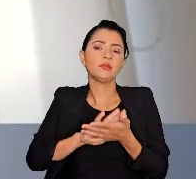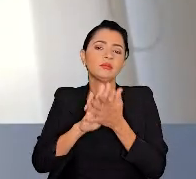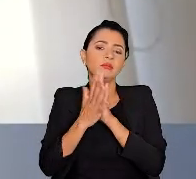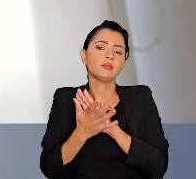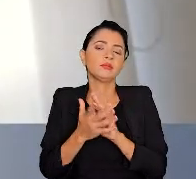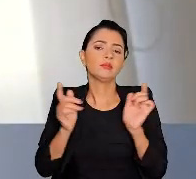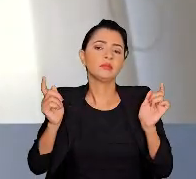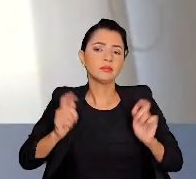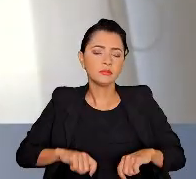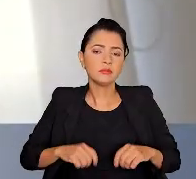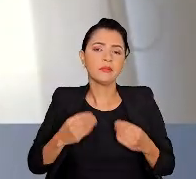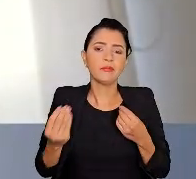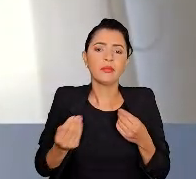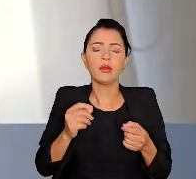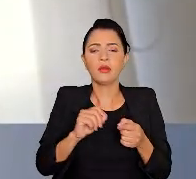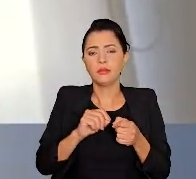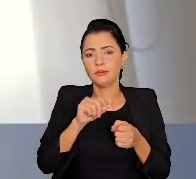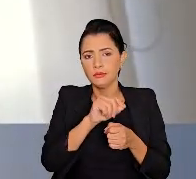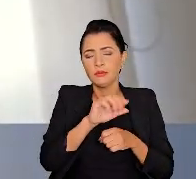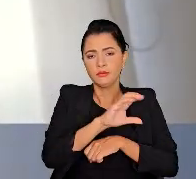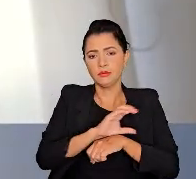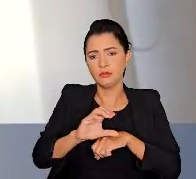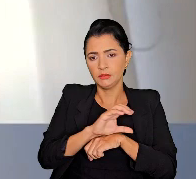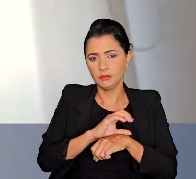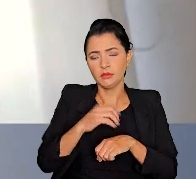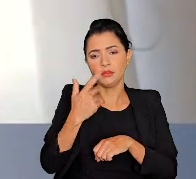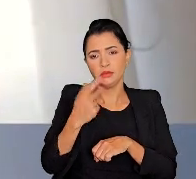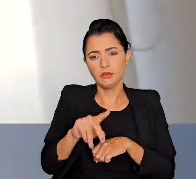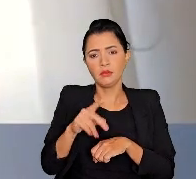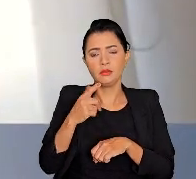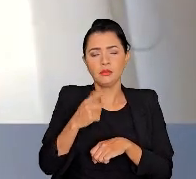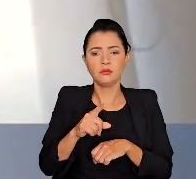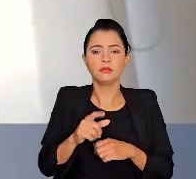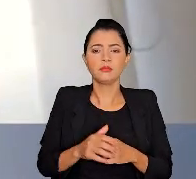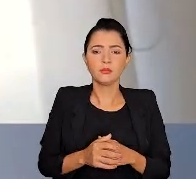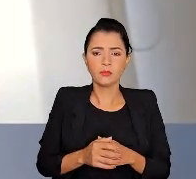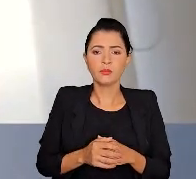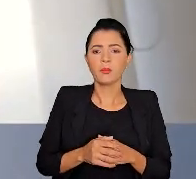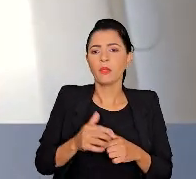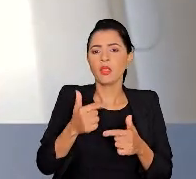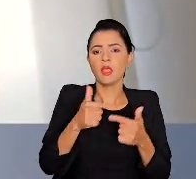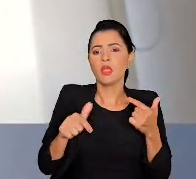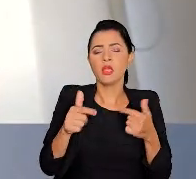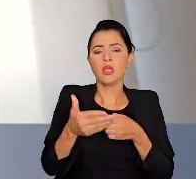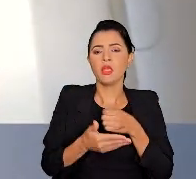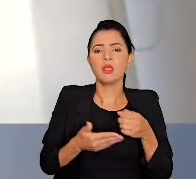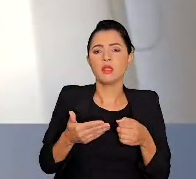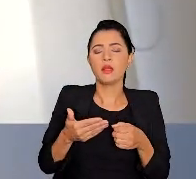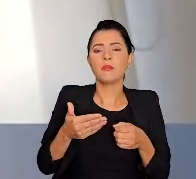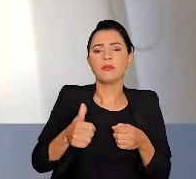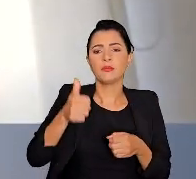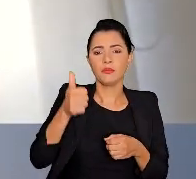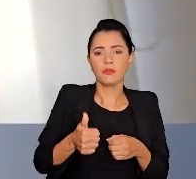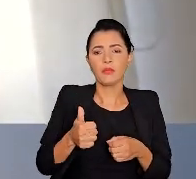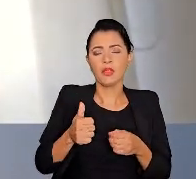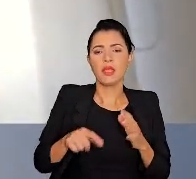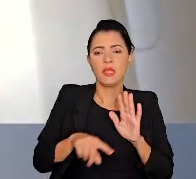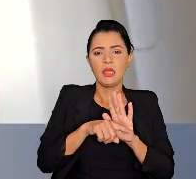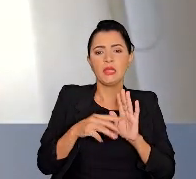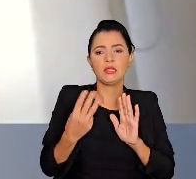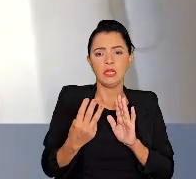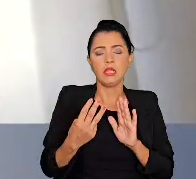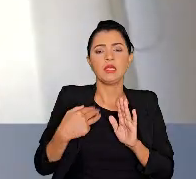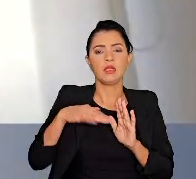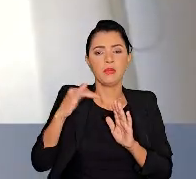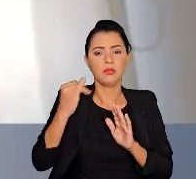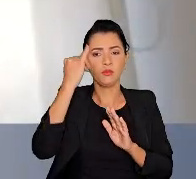de ensejar a exceção constitucional da imprescritibilidade, inconsistência da premissa. Item 3, que é o mais relevante